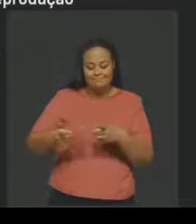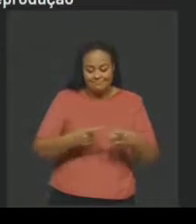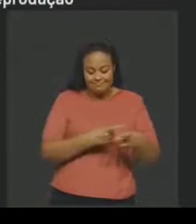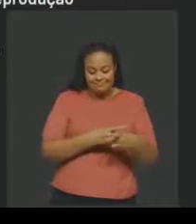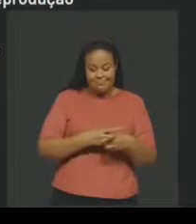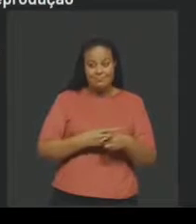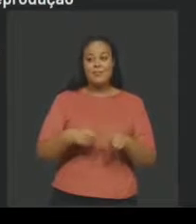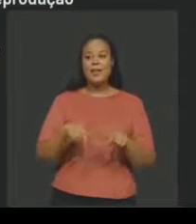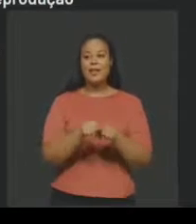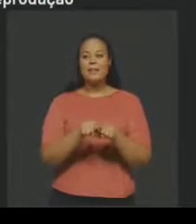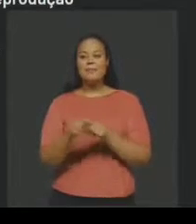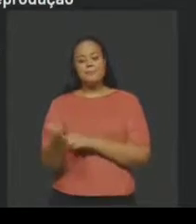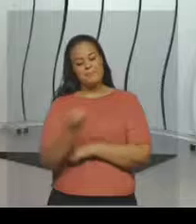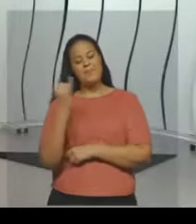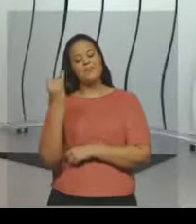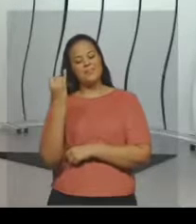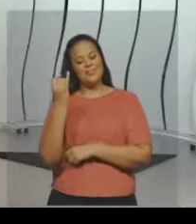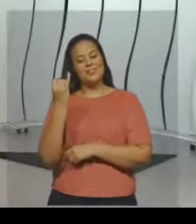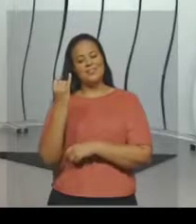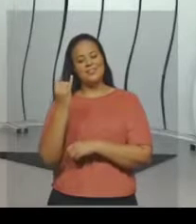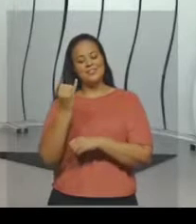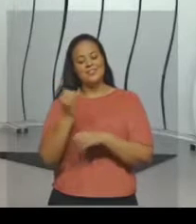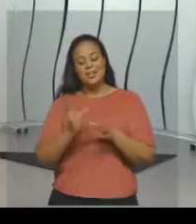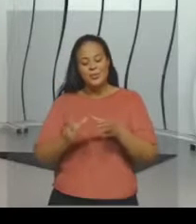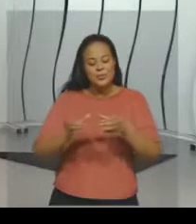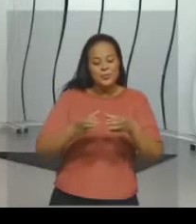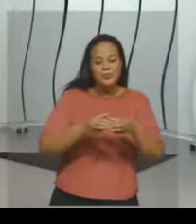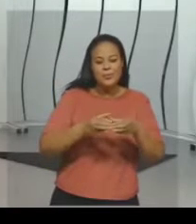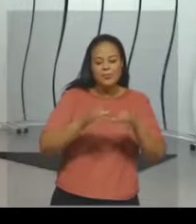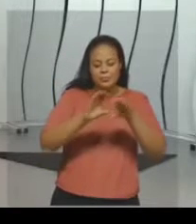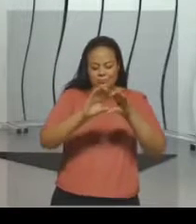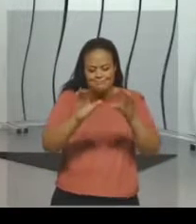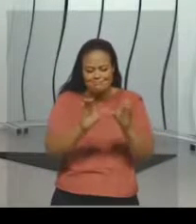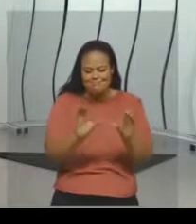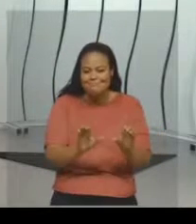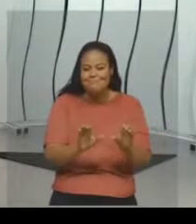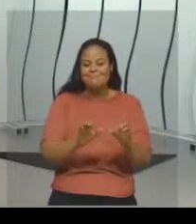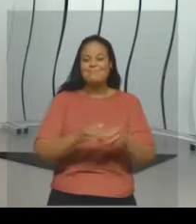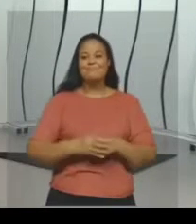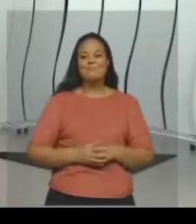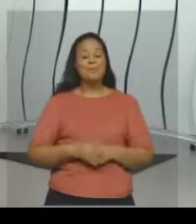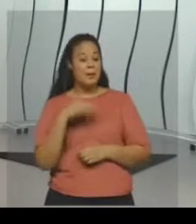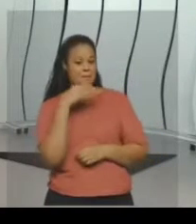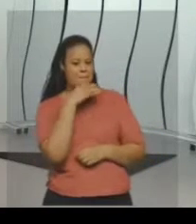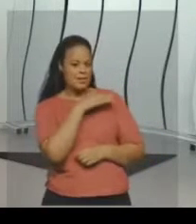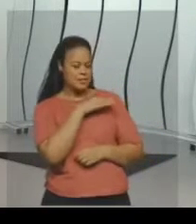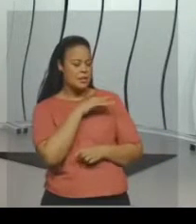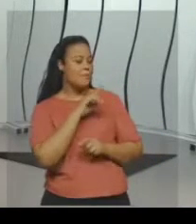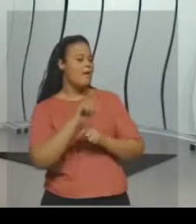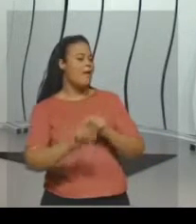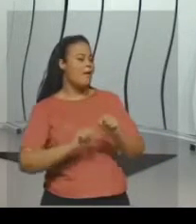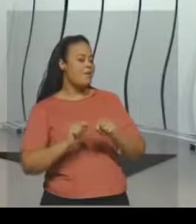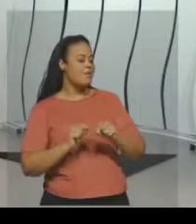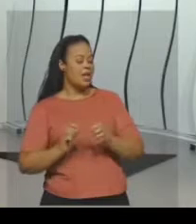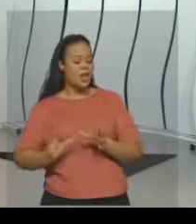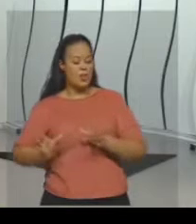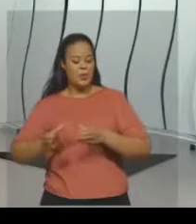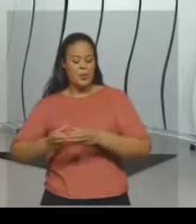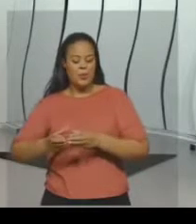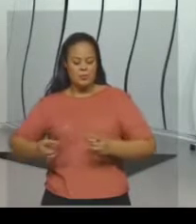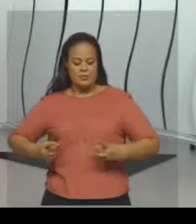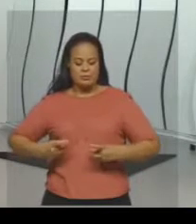importância desses organismos. Então aqui você já consegue perceber que nós vamos falar do grupo Monera e